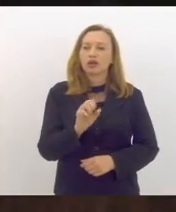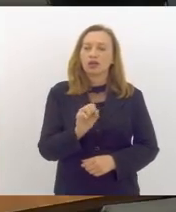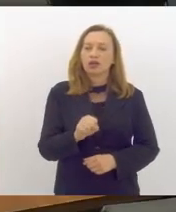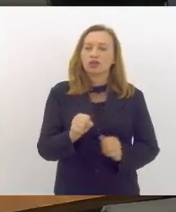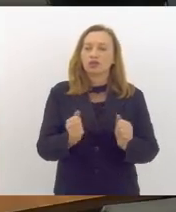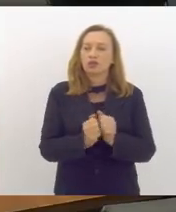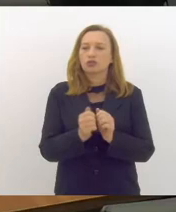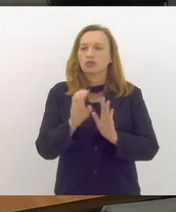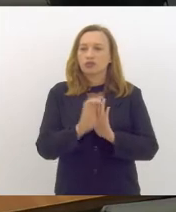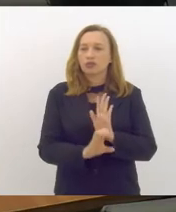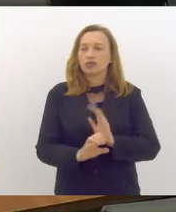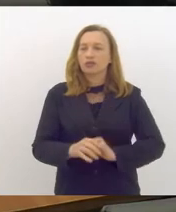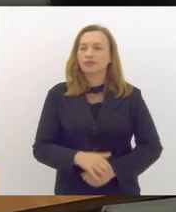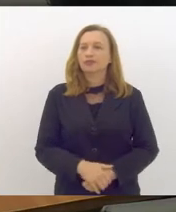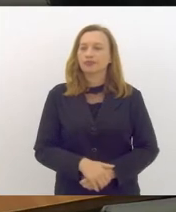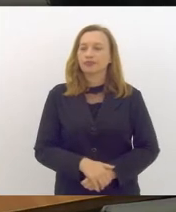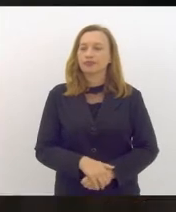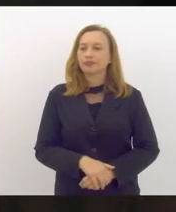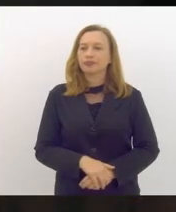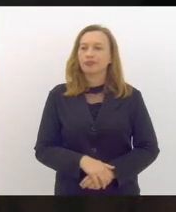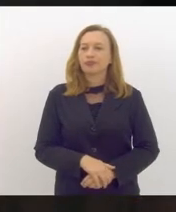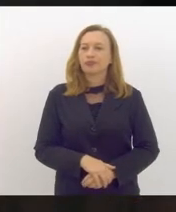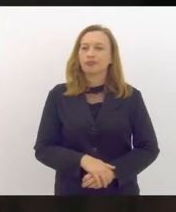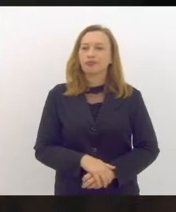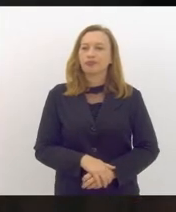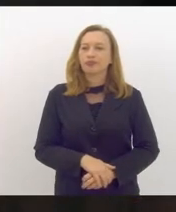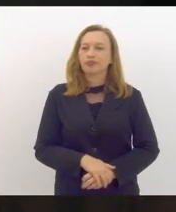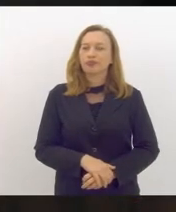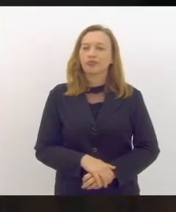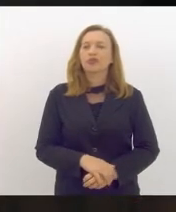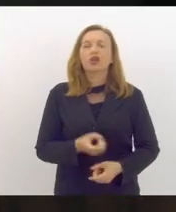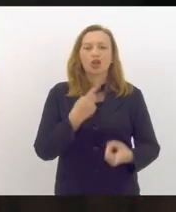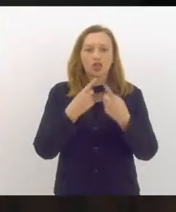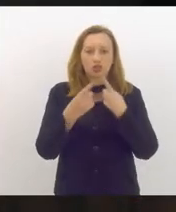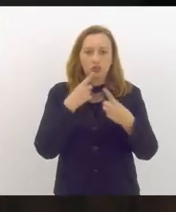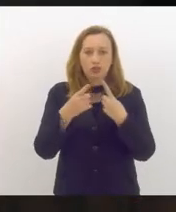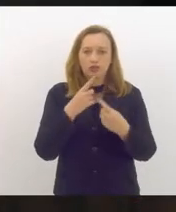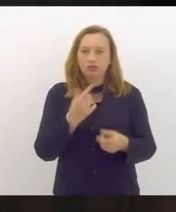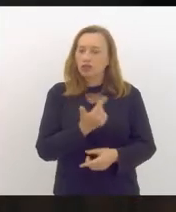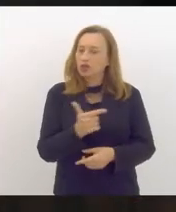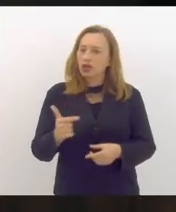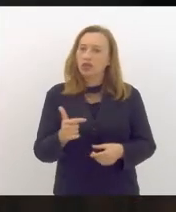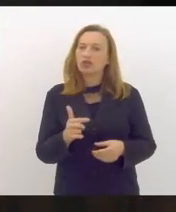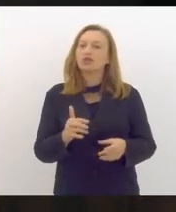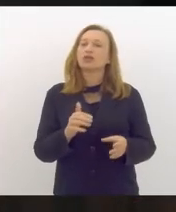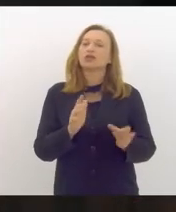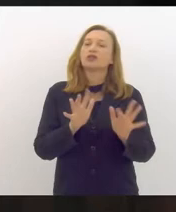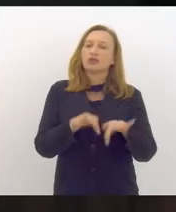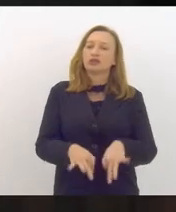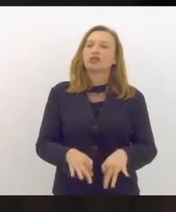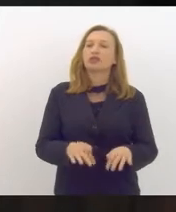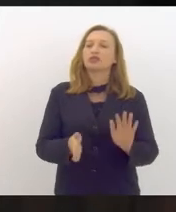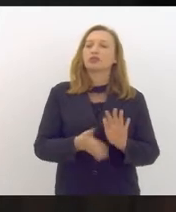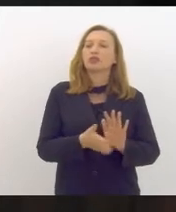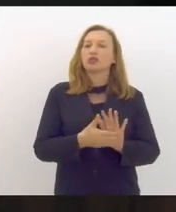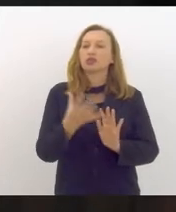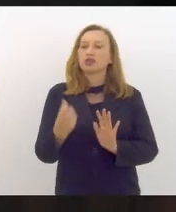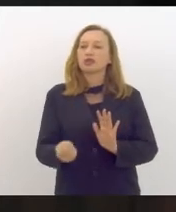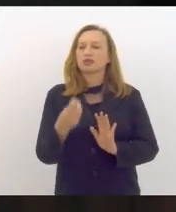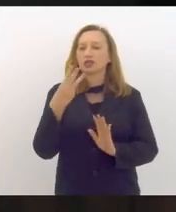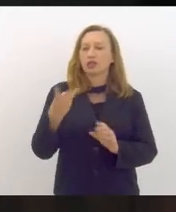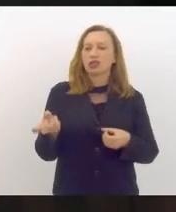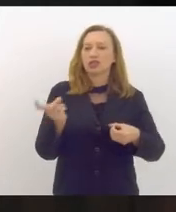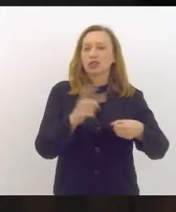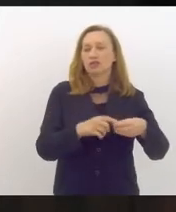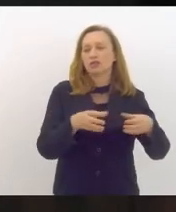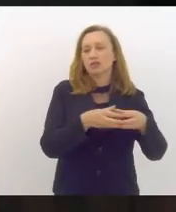emendas. Com os pareceres emitidos em discussão, não havendo quem queira discutir, encerra a discussão, a presente proposta recebeu 3